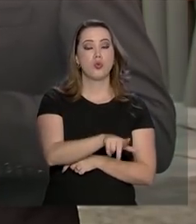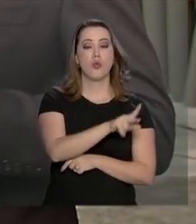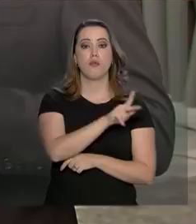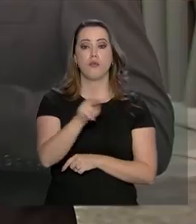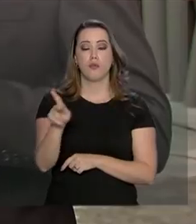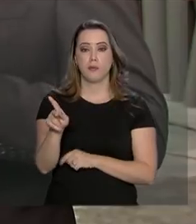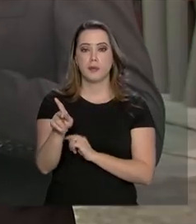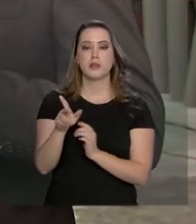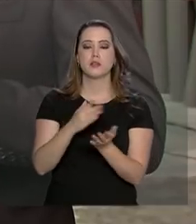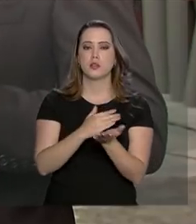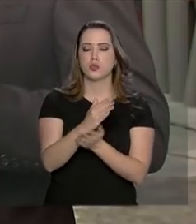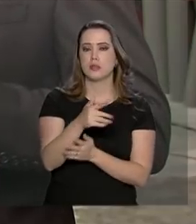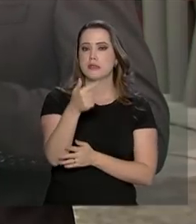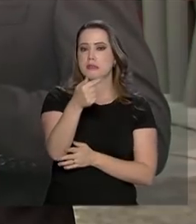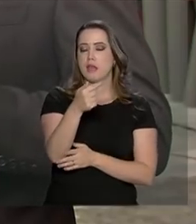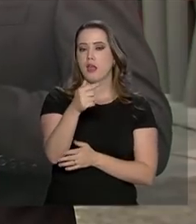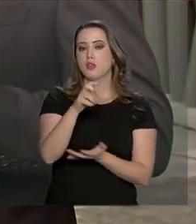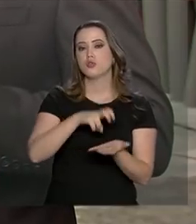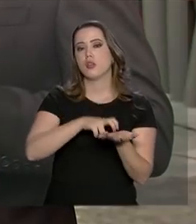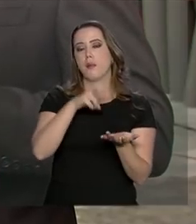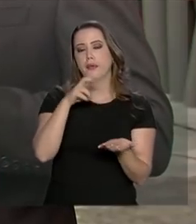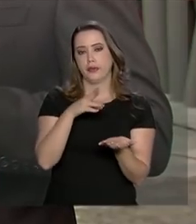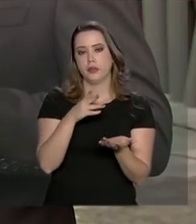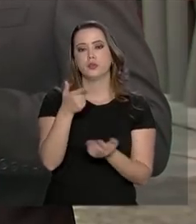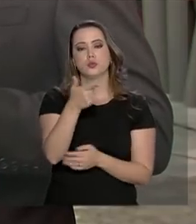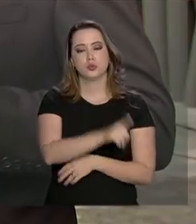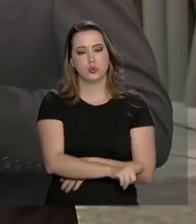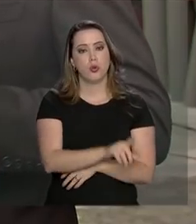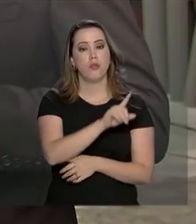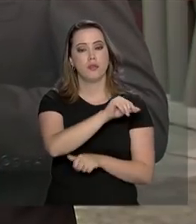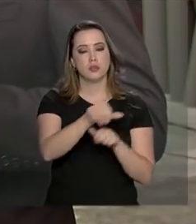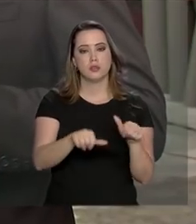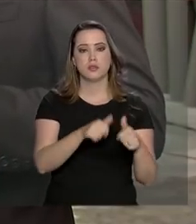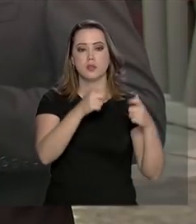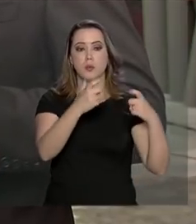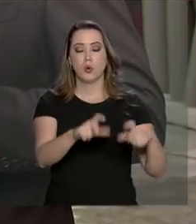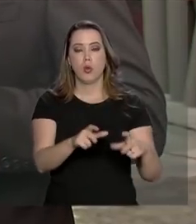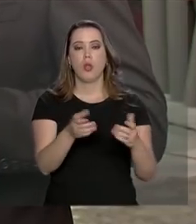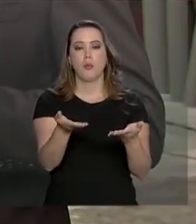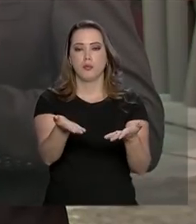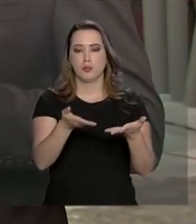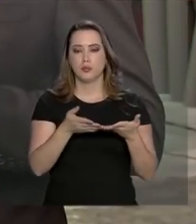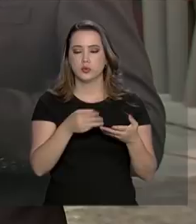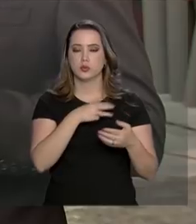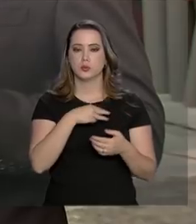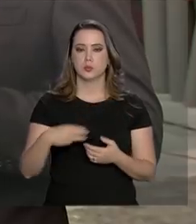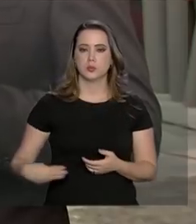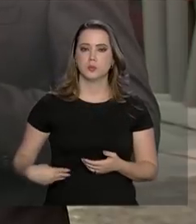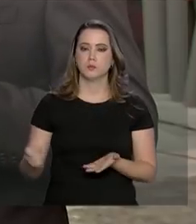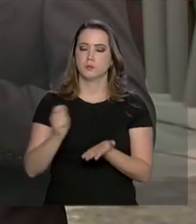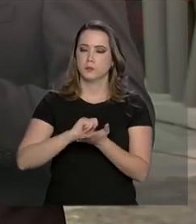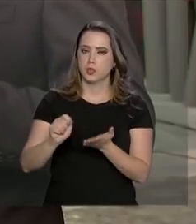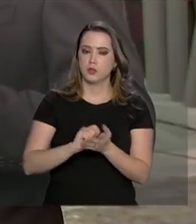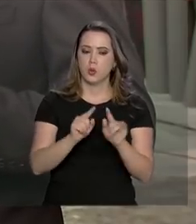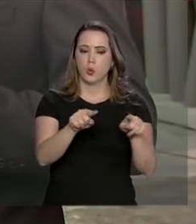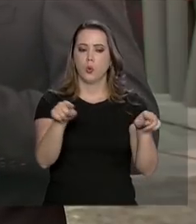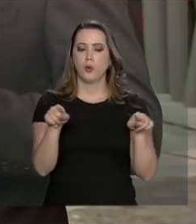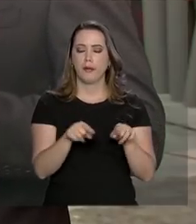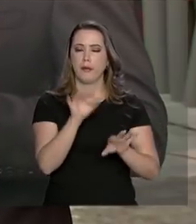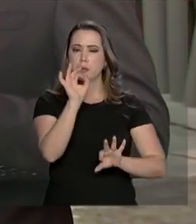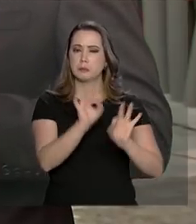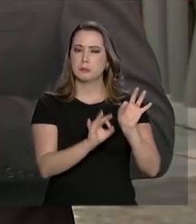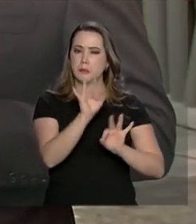amanhã às 7 horas da manhã. Ele será transferido para o quarto, onde poderá receber ministros e despachar em um gabinete